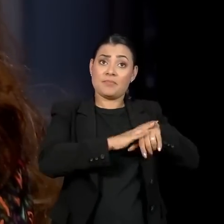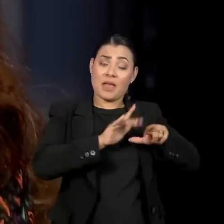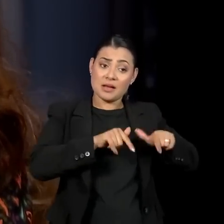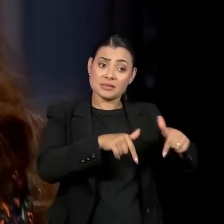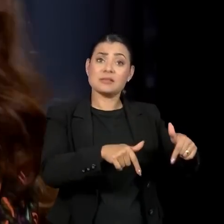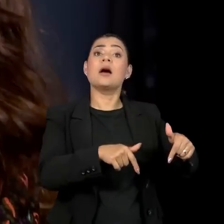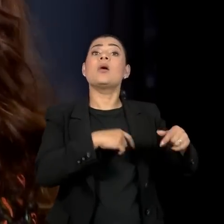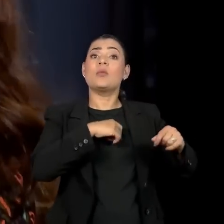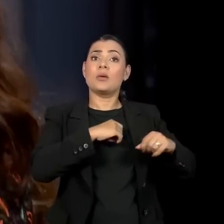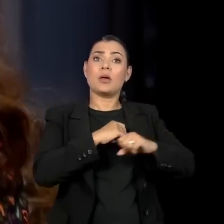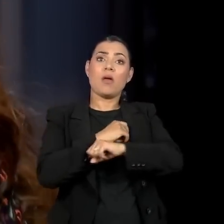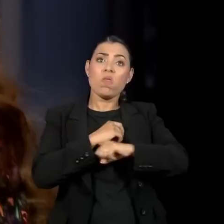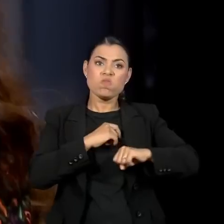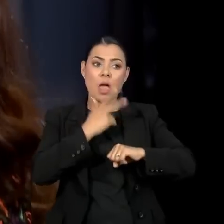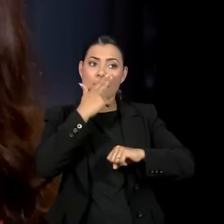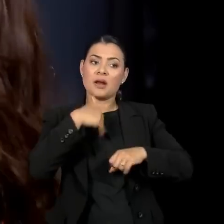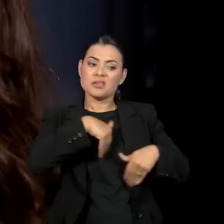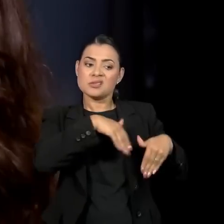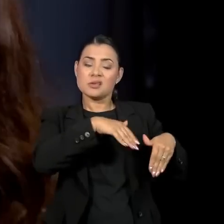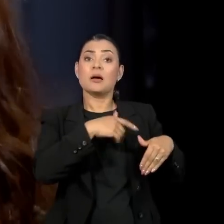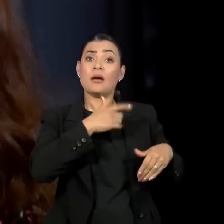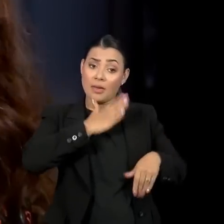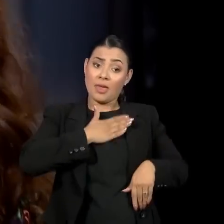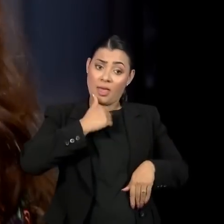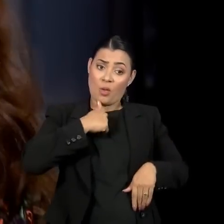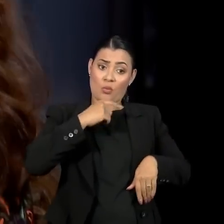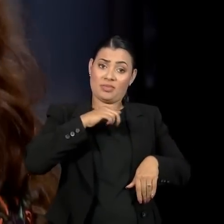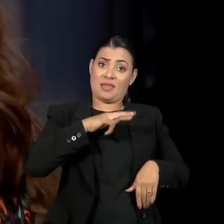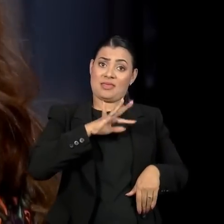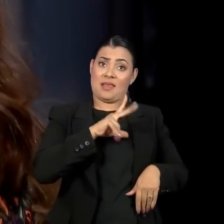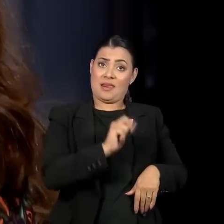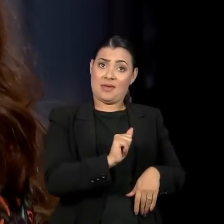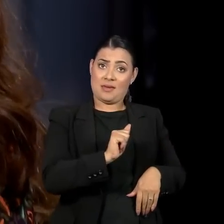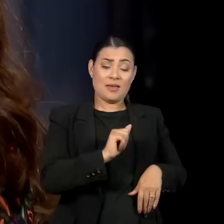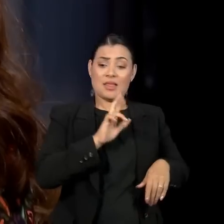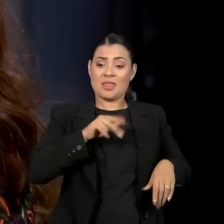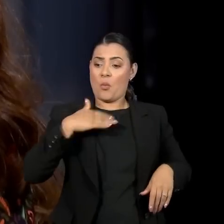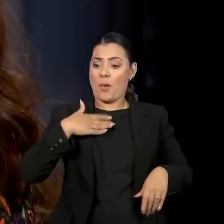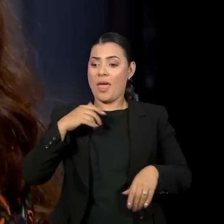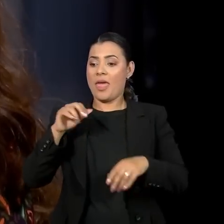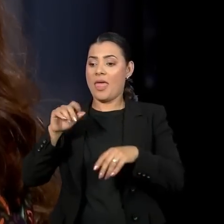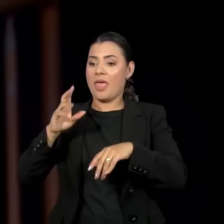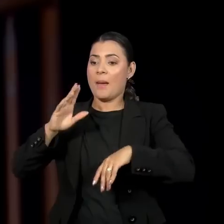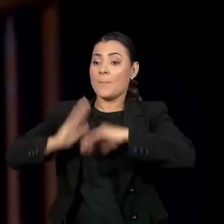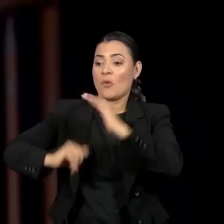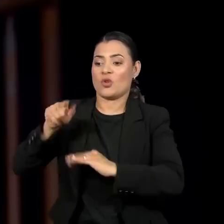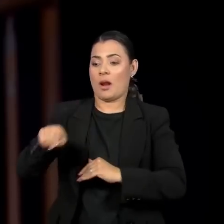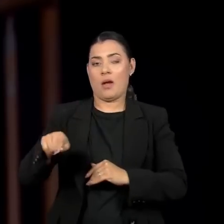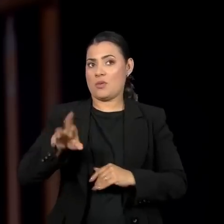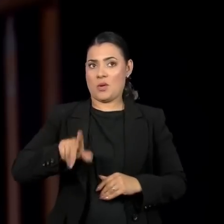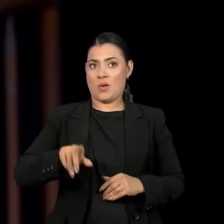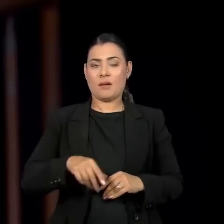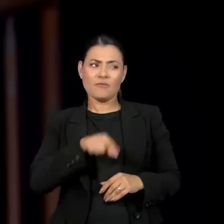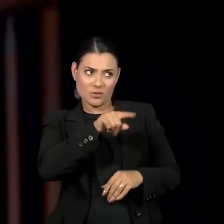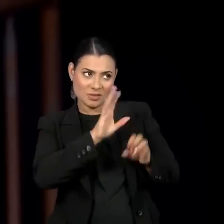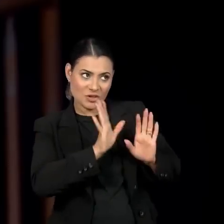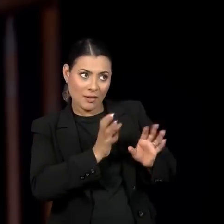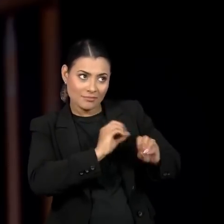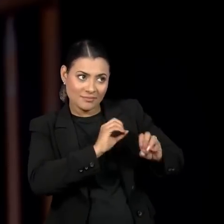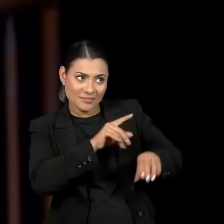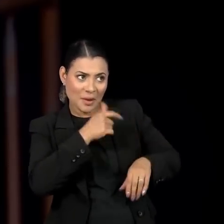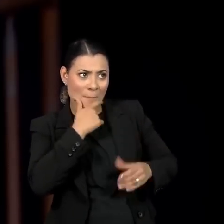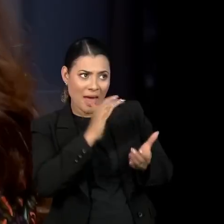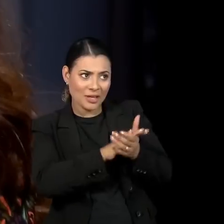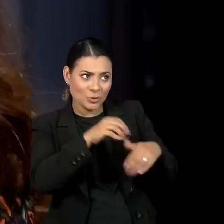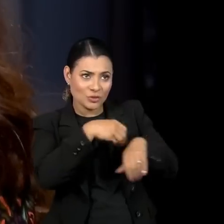e leva a cotovelada do tipo, sai pra lá da Natália, né? Então, assim... Você já teve que dar aulas, assim? Pra Dicas?